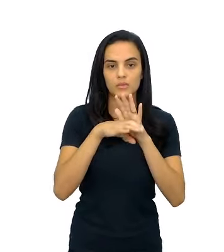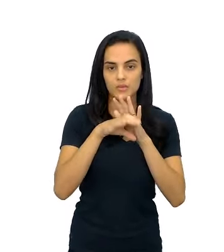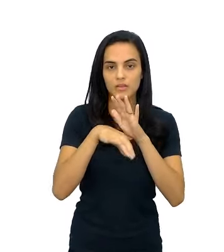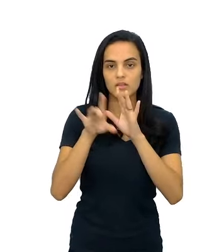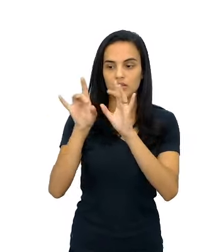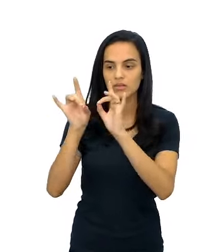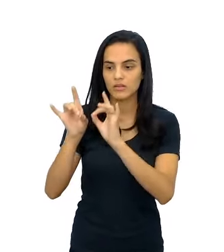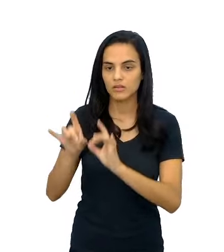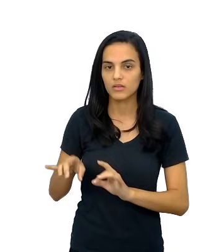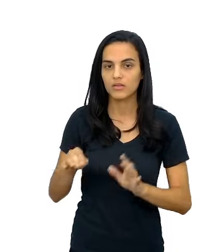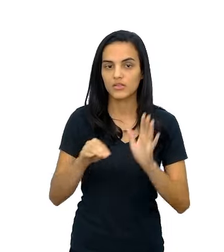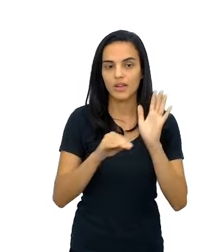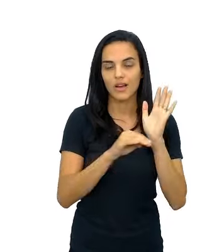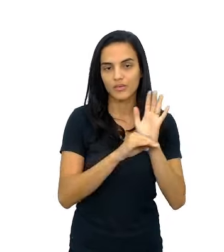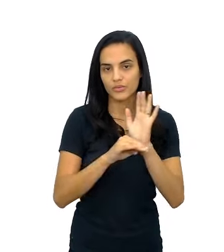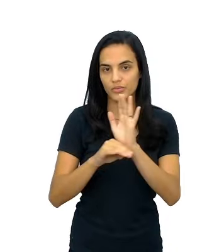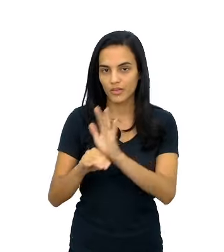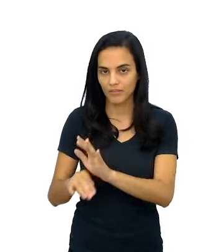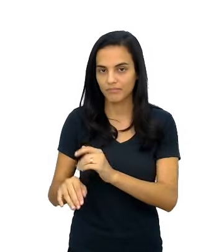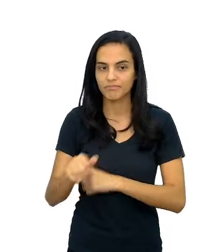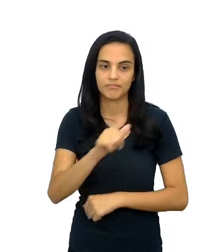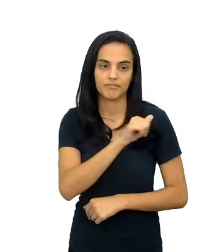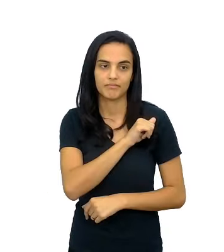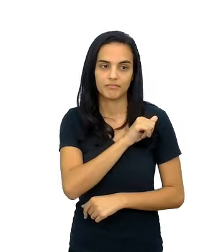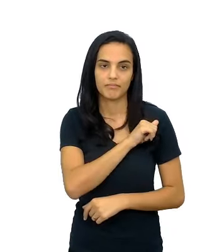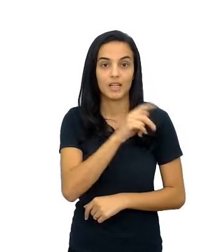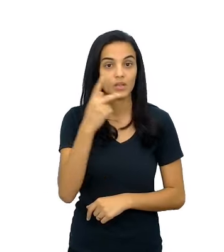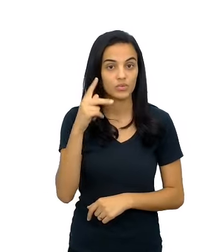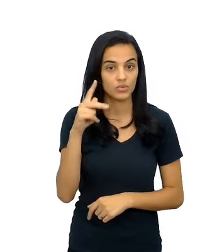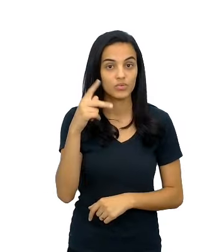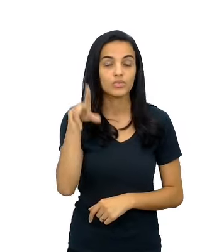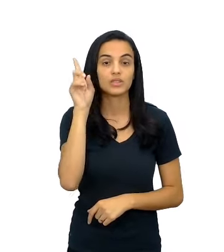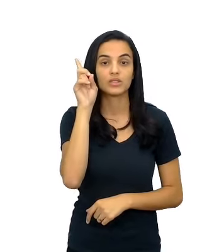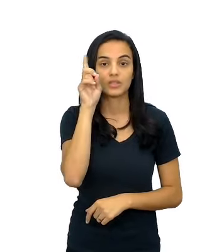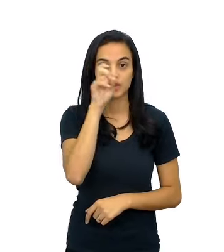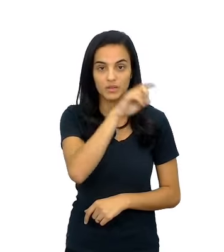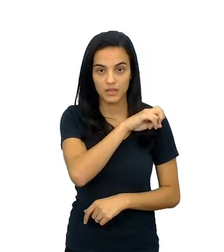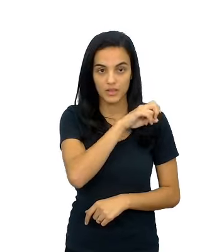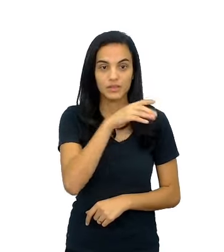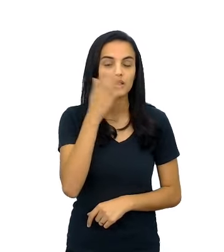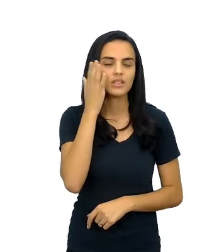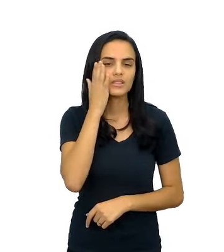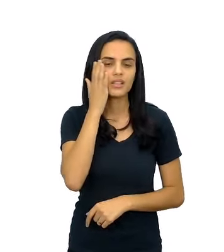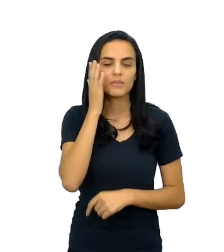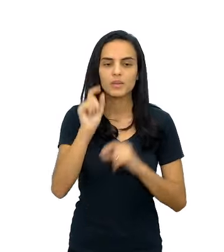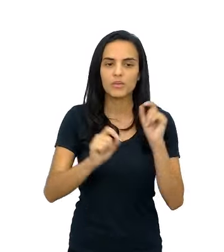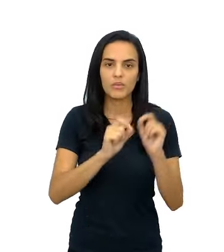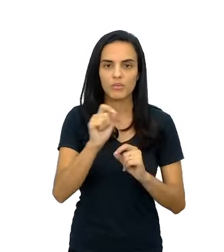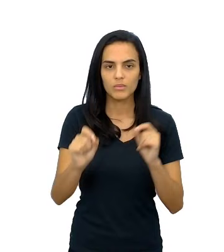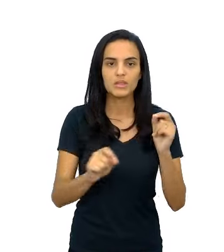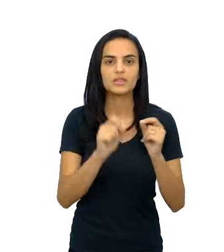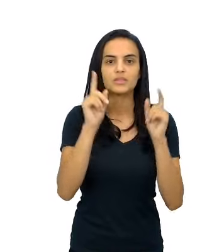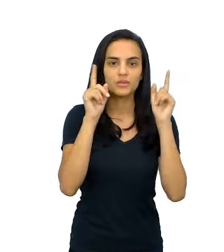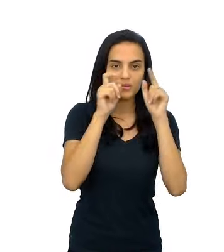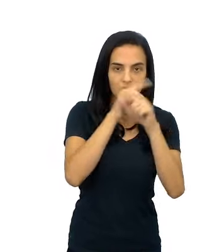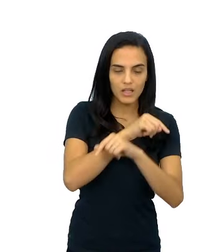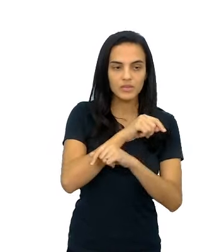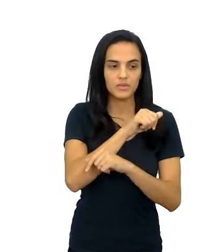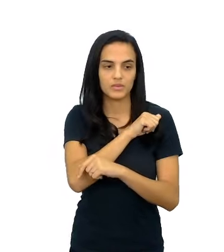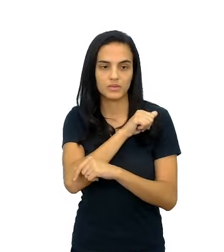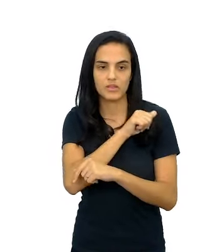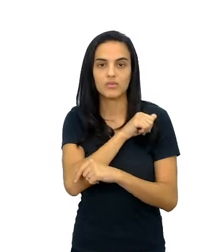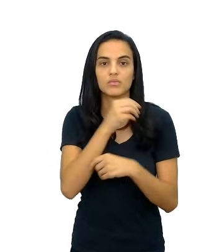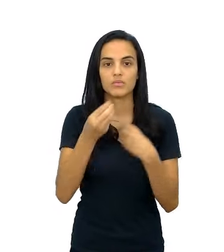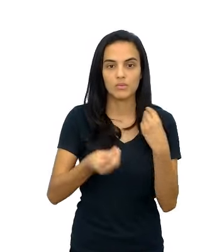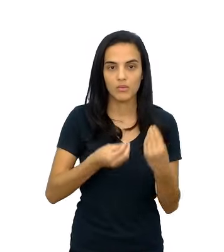de auxiliar os estudantes em suas dificuldades, saber apontar a dificuldade dos estudantes e, dessa